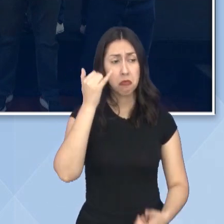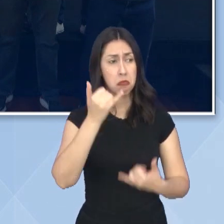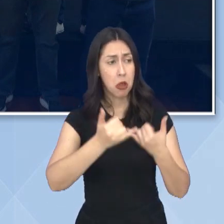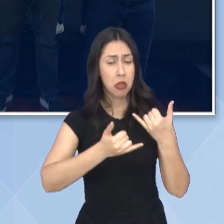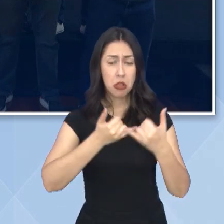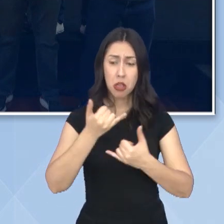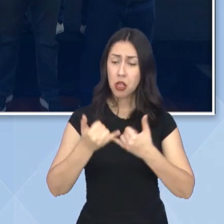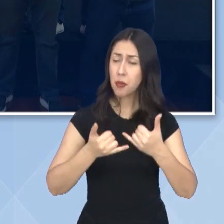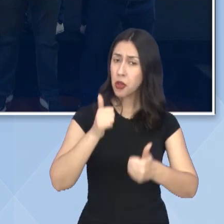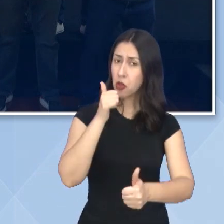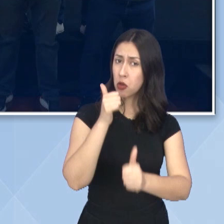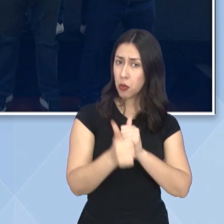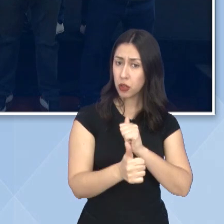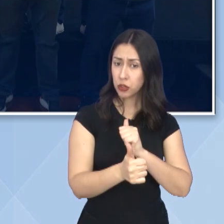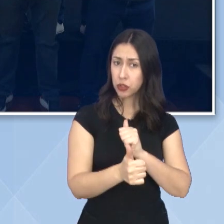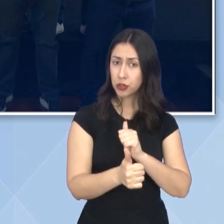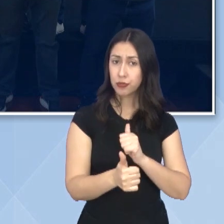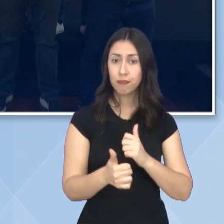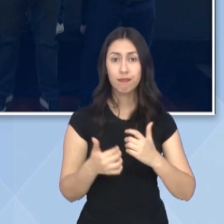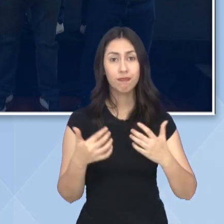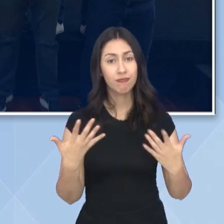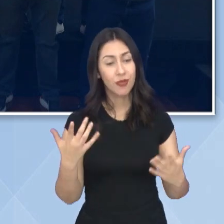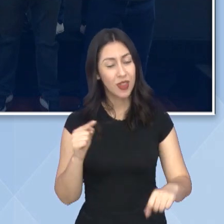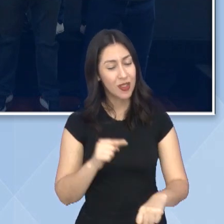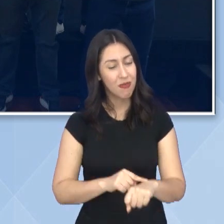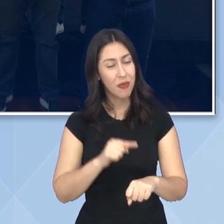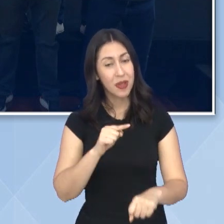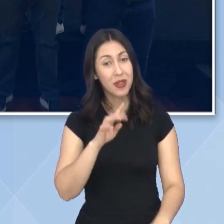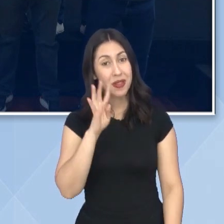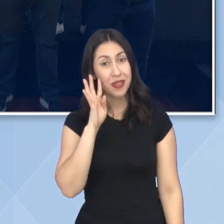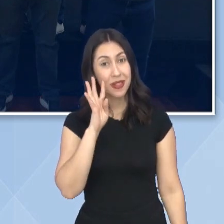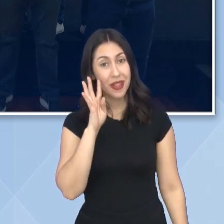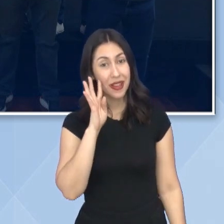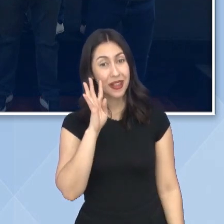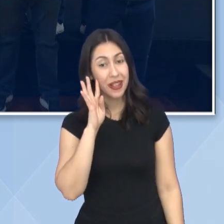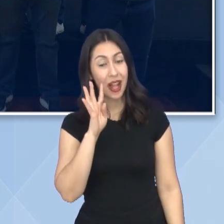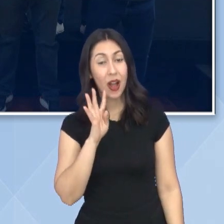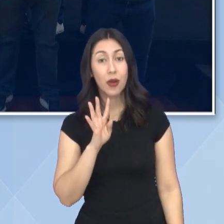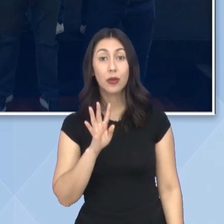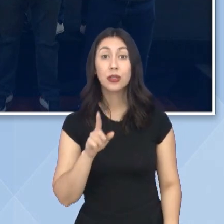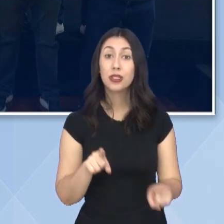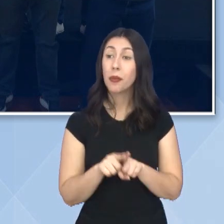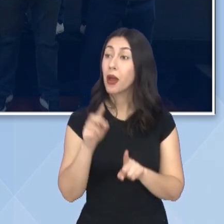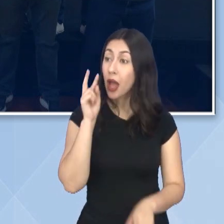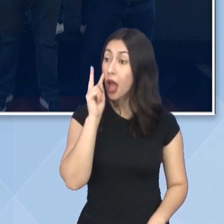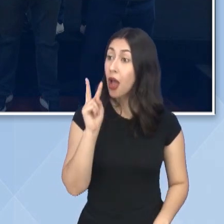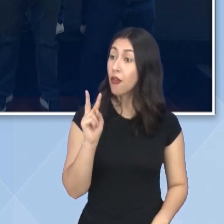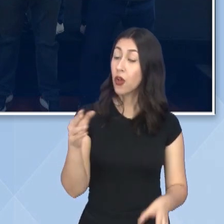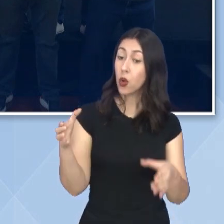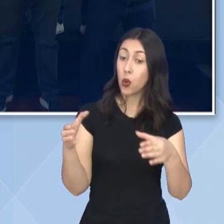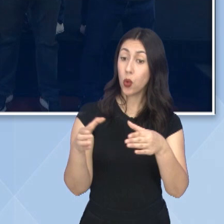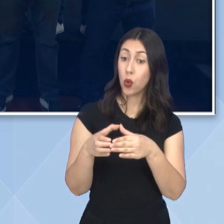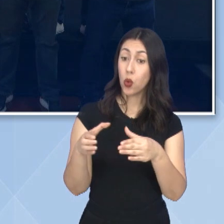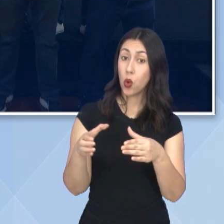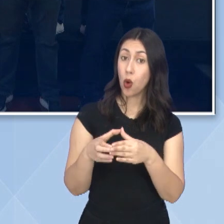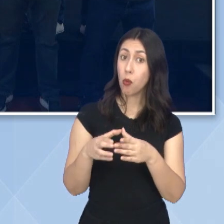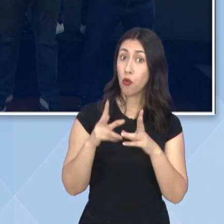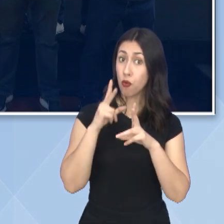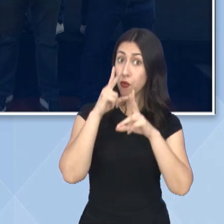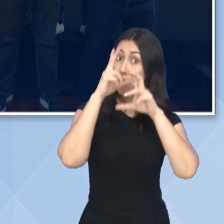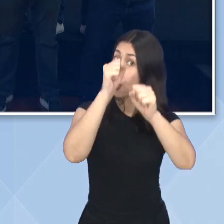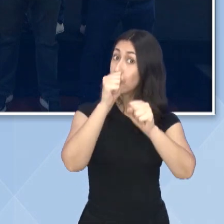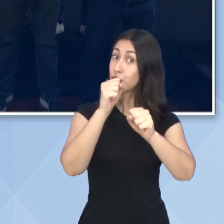Entretenimento e esporte. Então, foi um momento bacana. E mais do que ver o time, um time reforçado